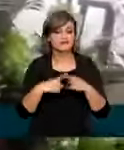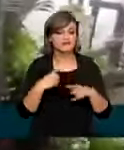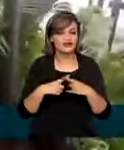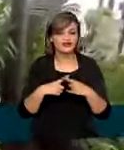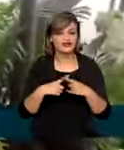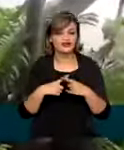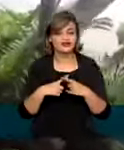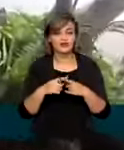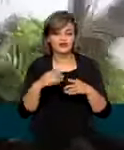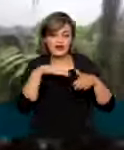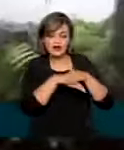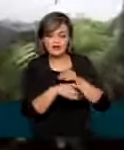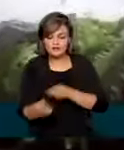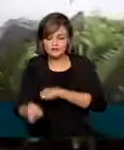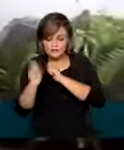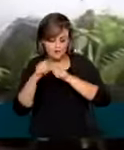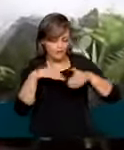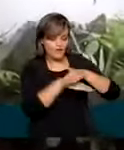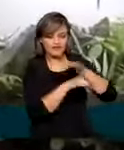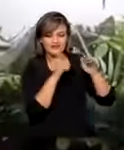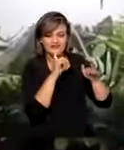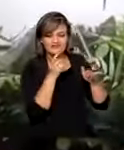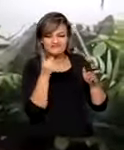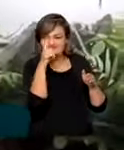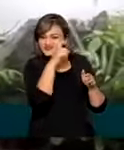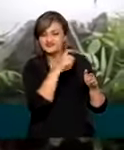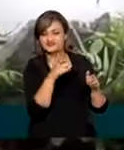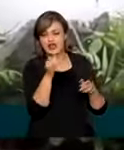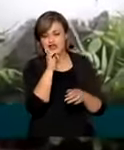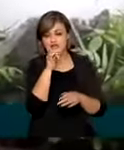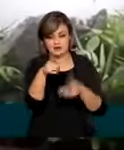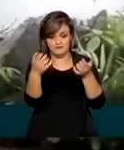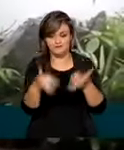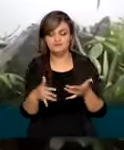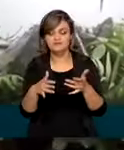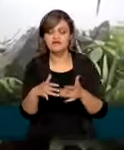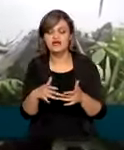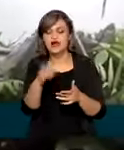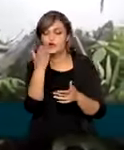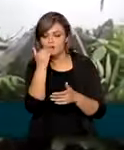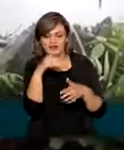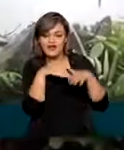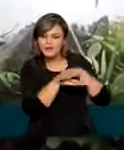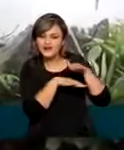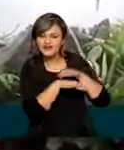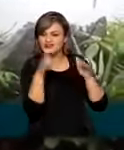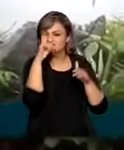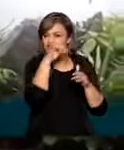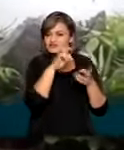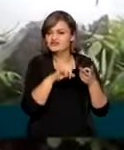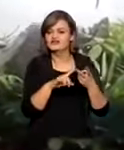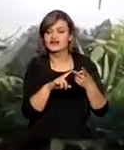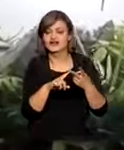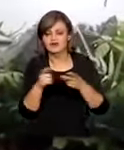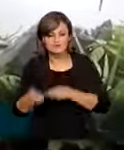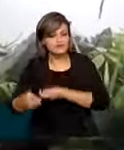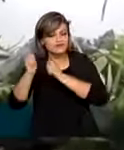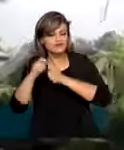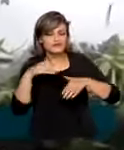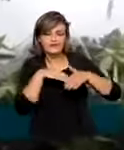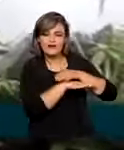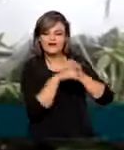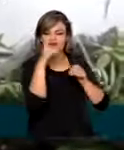de preservar o que pescou. Não conseguimos armazenar nossa comida, não conseguimos armazenar nosso